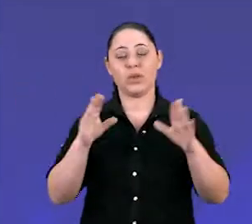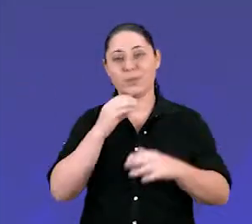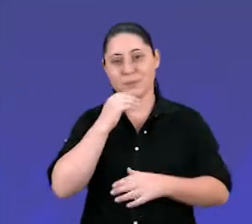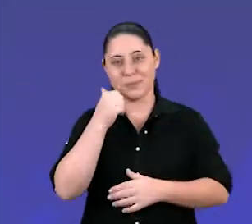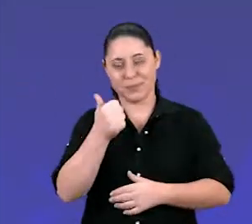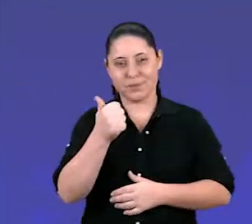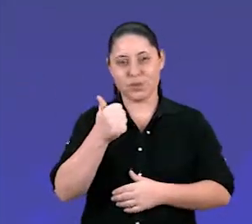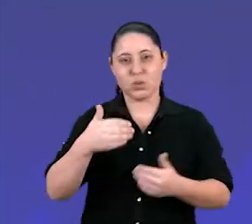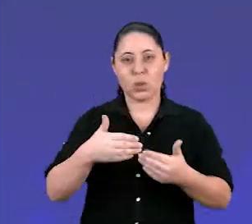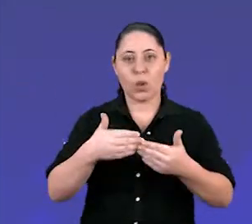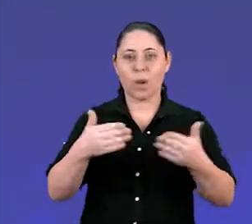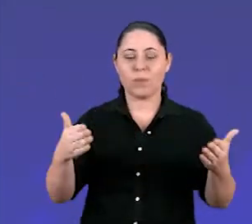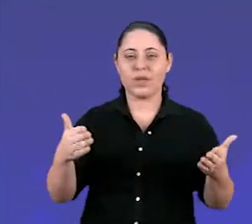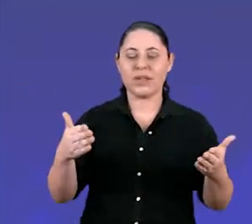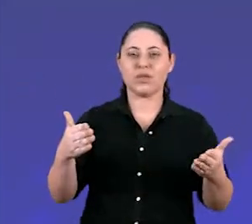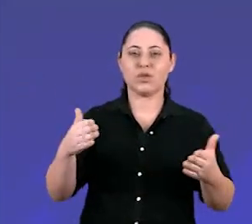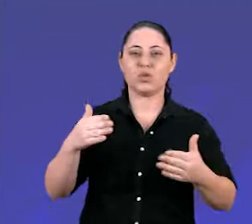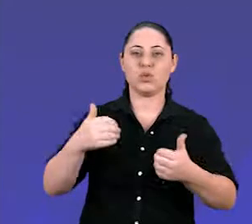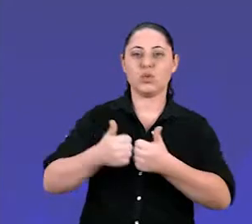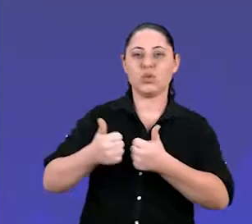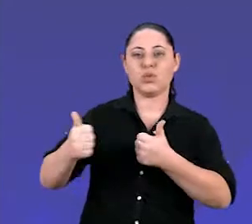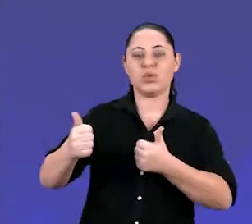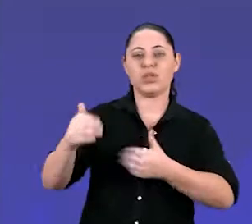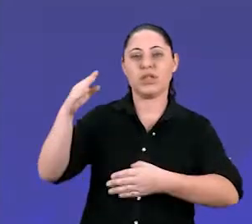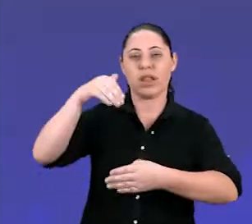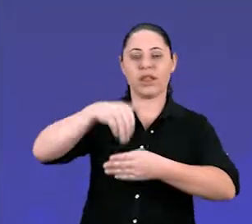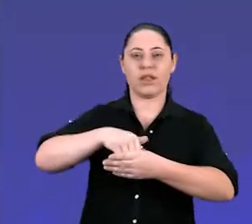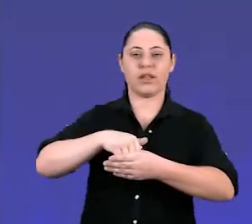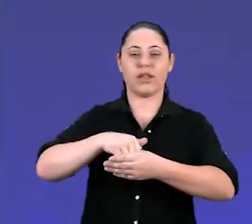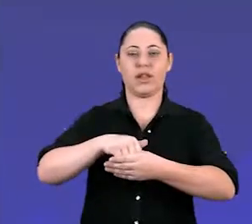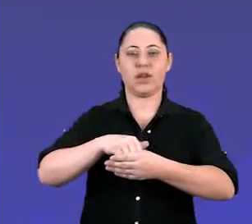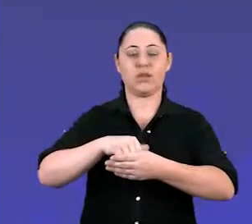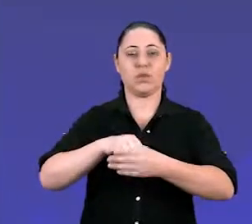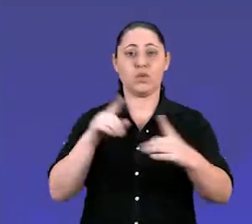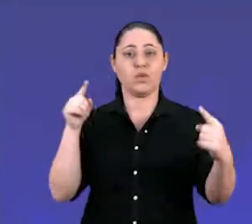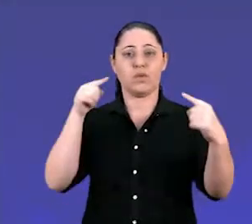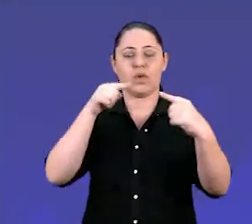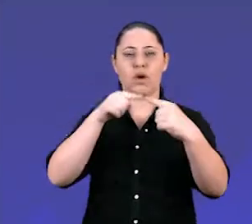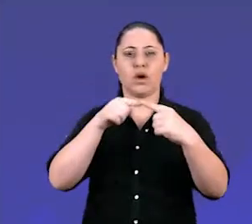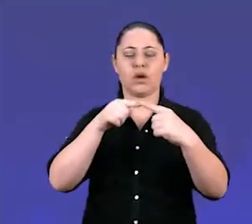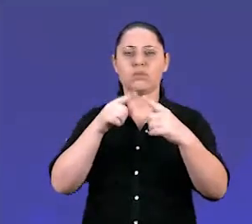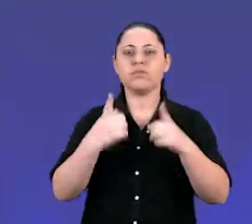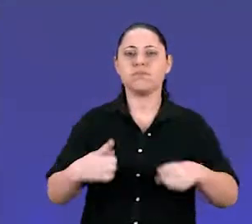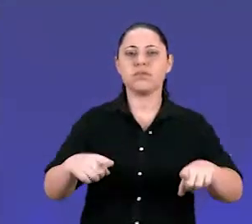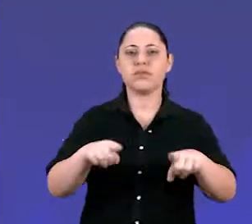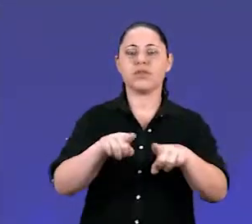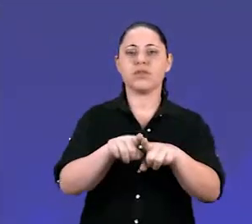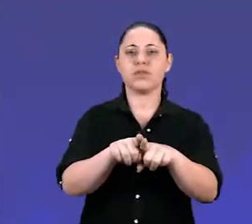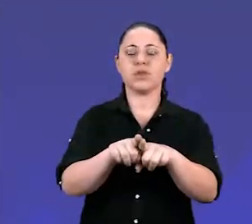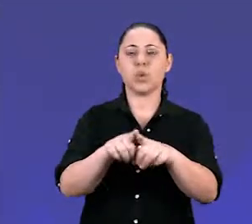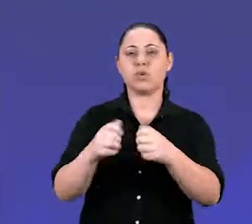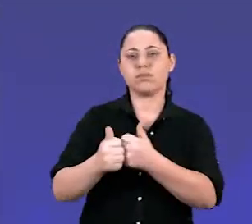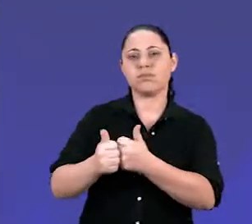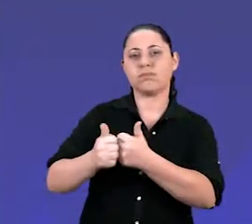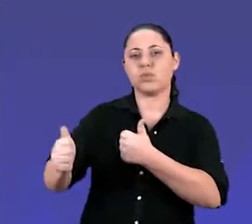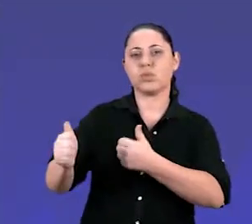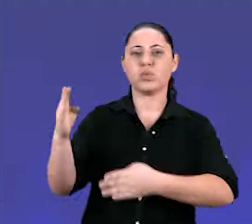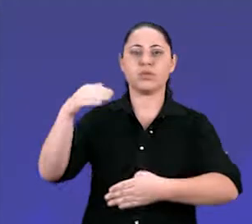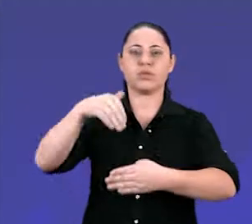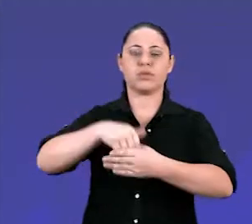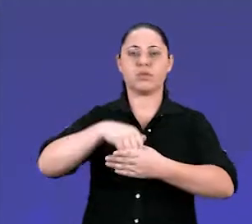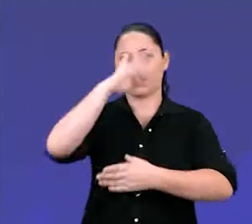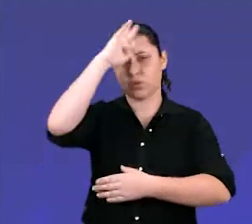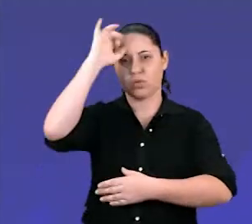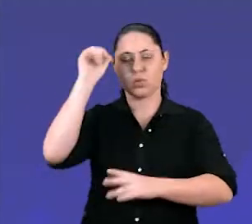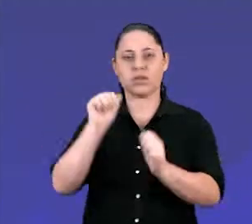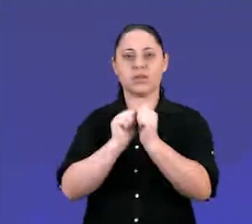Oi, tudo bem? Está no ar o Justiça Eleitoral em Foco. O programa é uma parceria inédita firmada entre o Tribunal Regional Eleitoral de Mato Grosso do